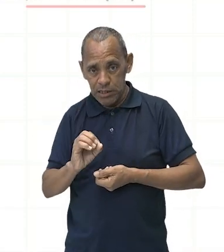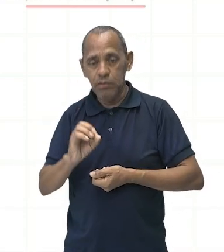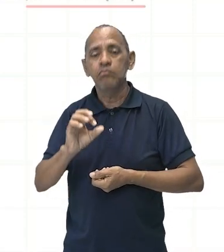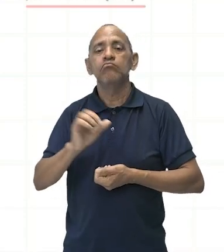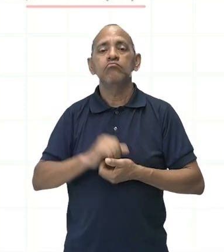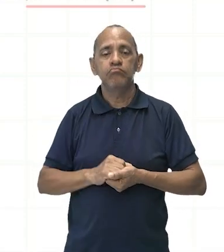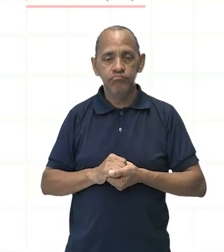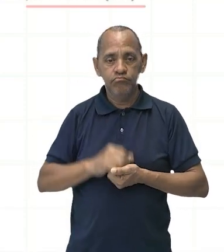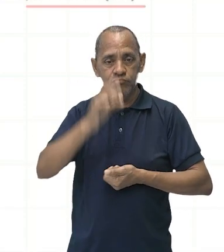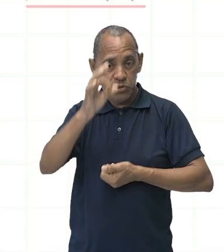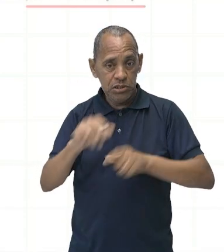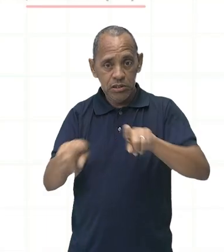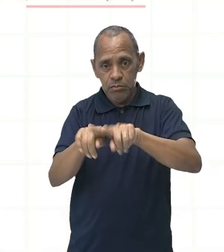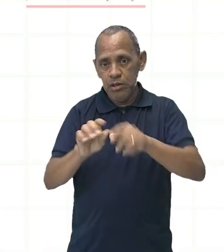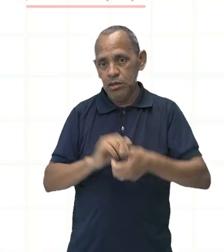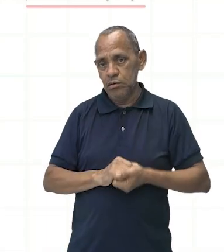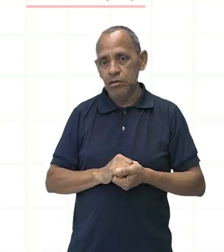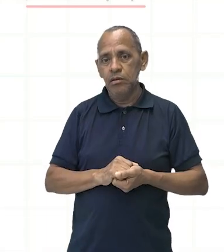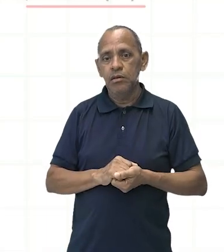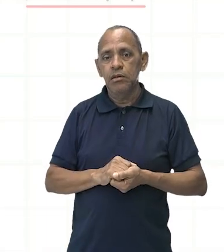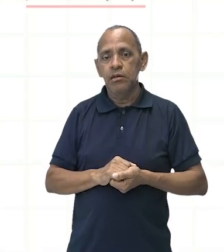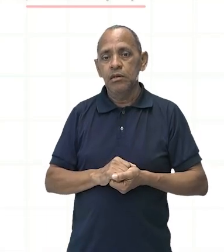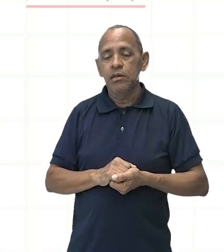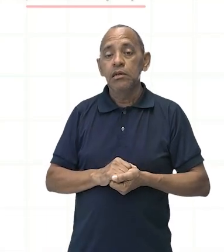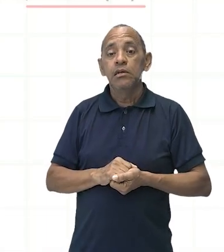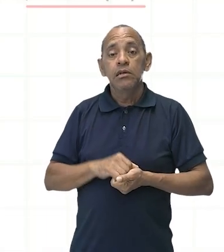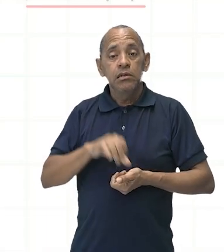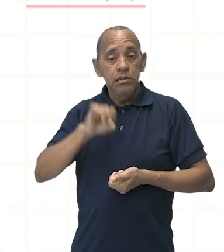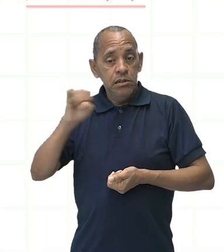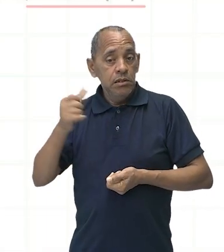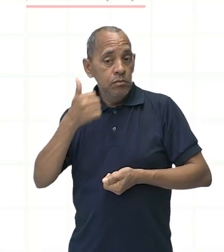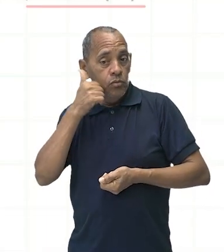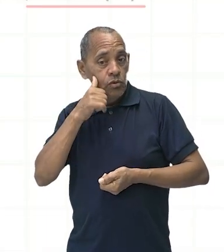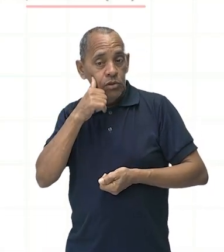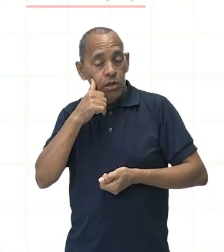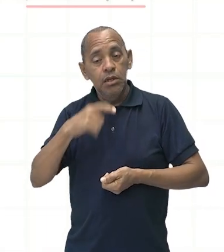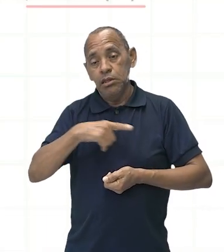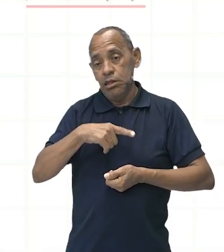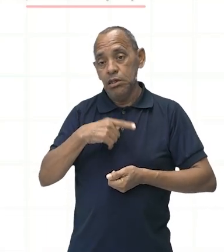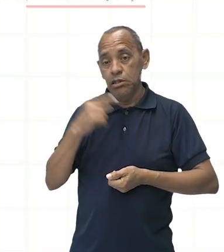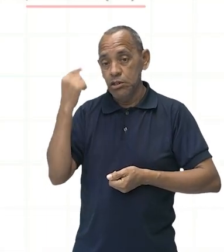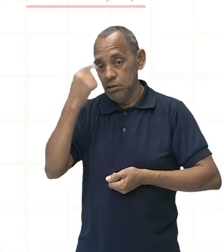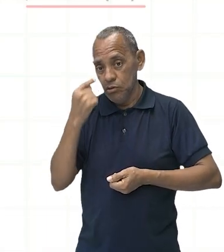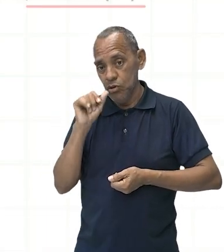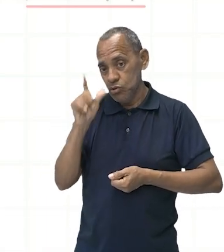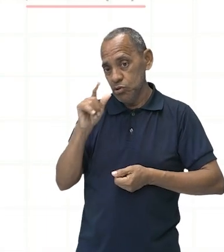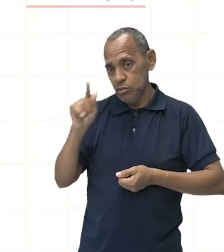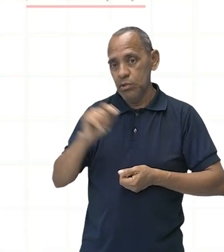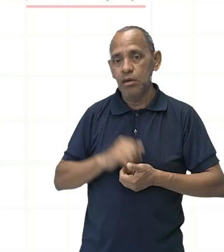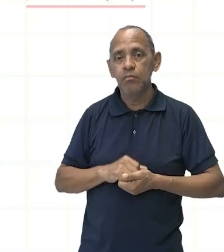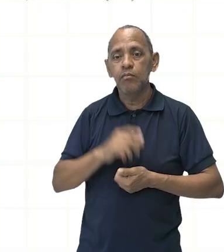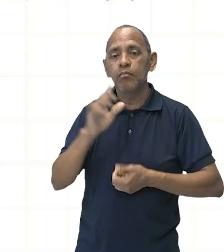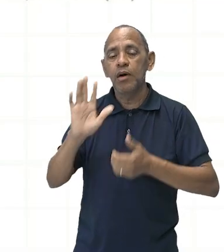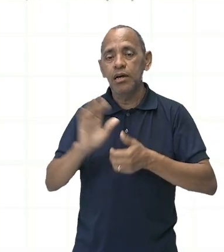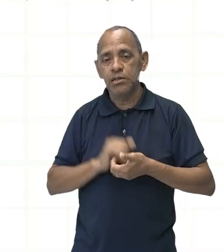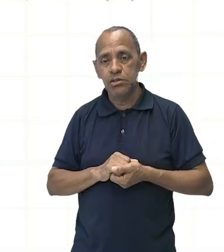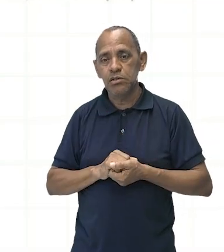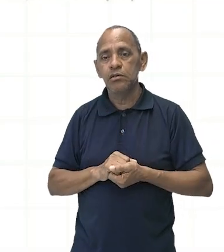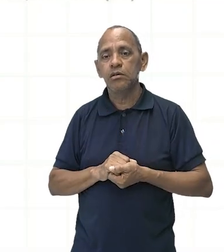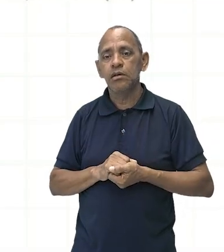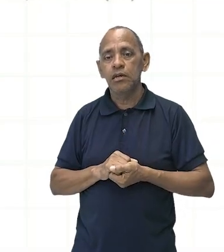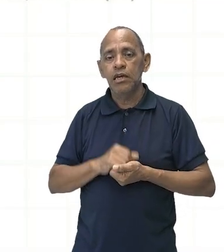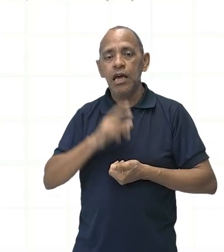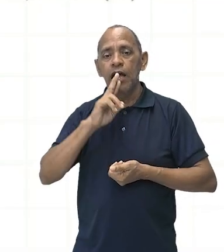olhos castanhos, ainda que a mãe tenha os olhos azuis. Mas do cruzamento resultante, vejam só, por